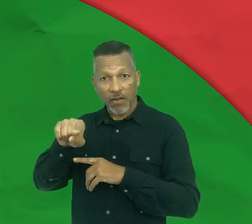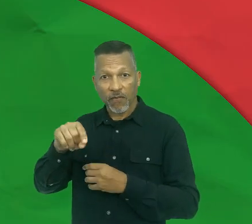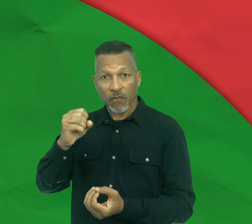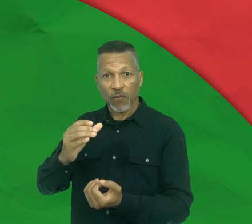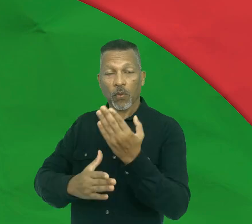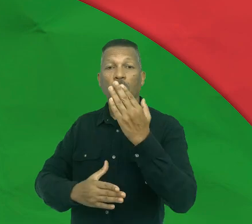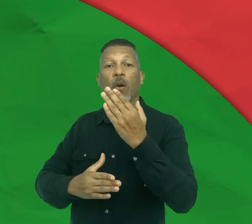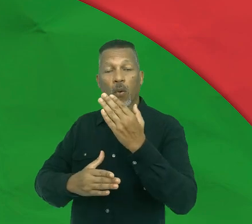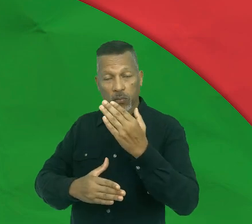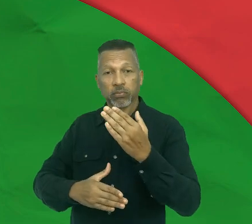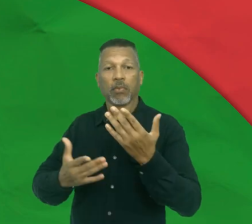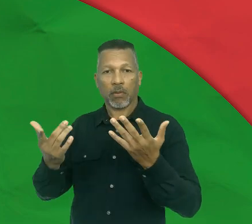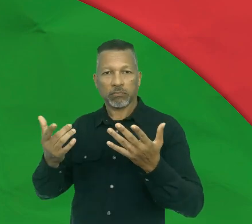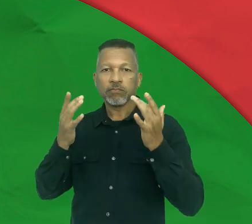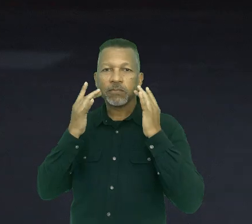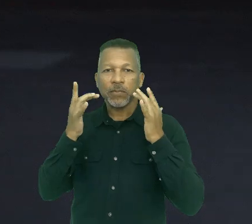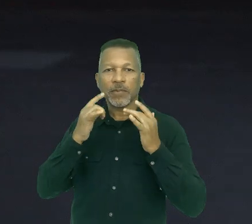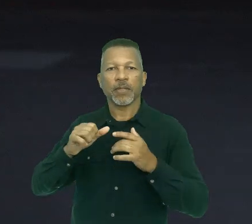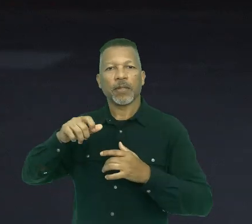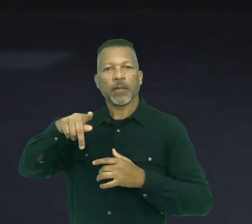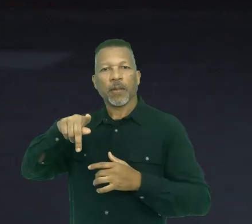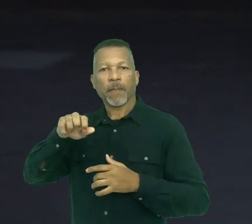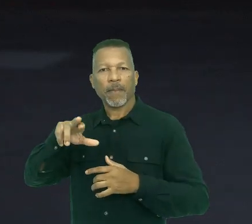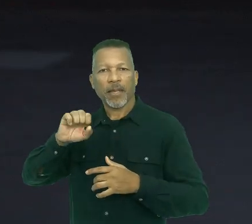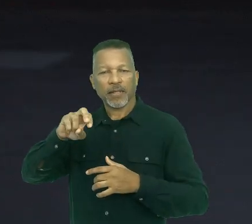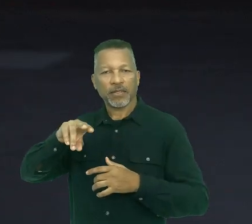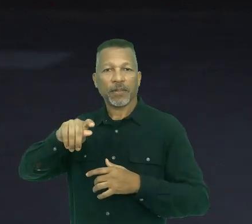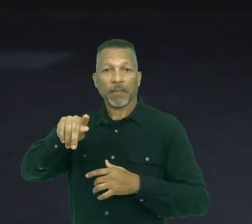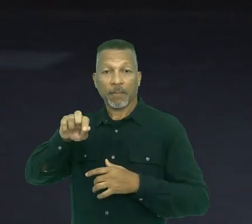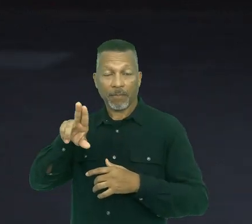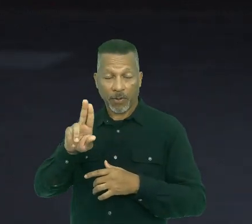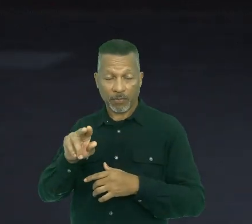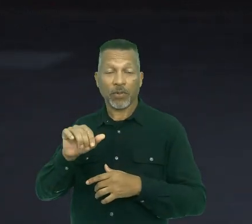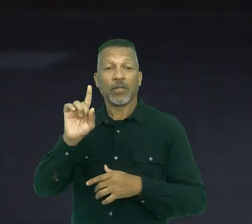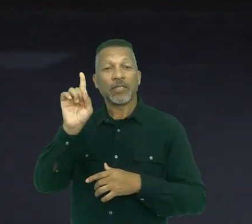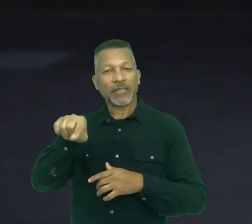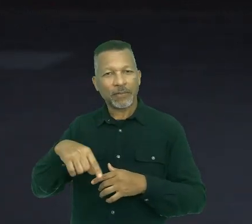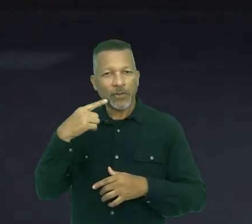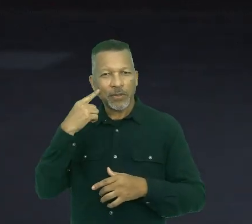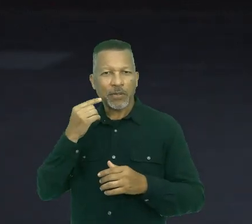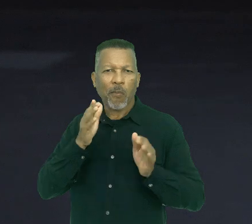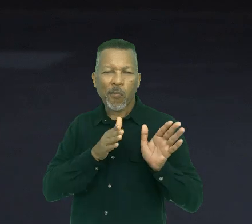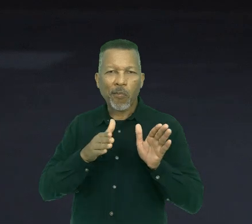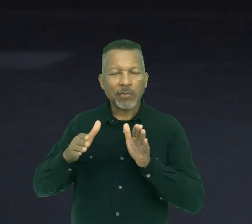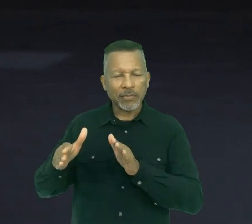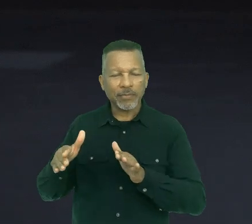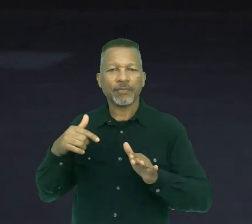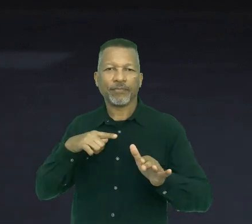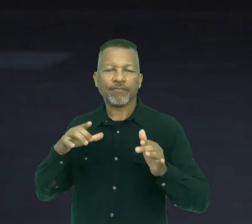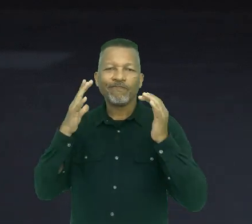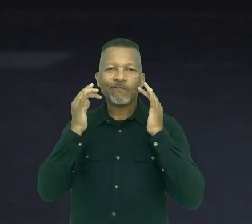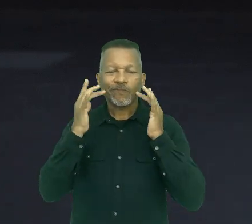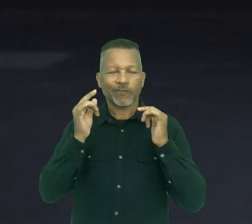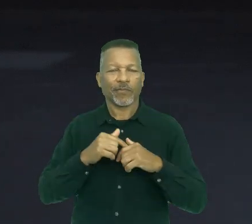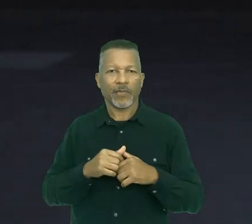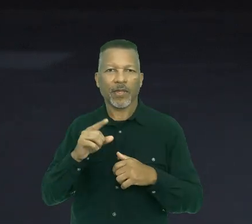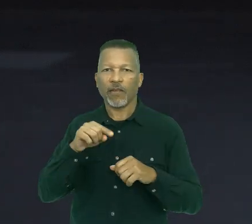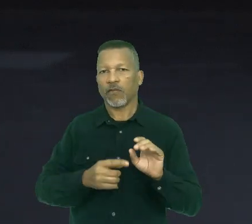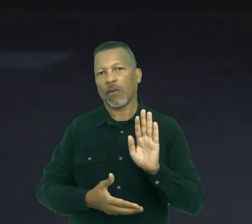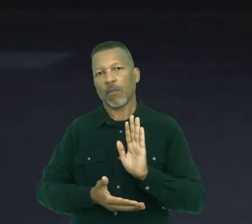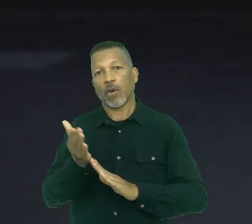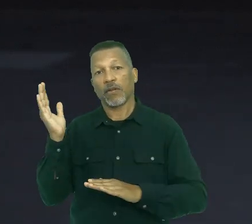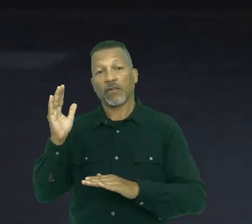Perna de Palco de Ipatinga. Depois desse processo que eu tive aqui de teatro, eu fui embora